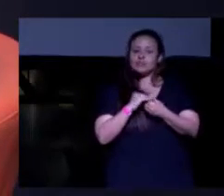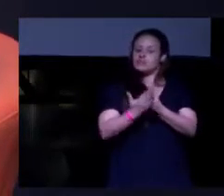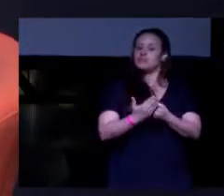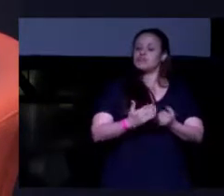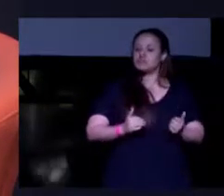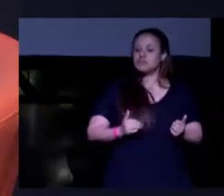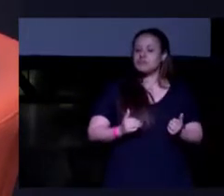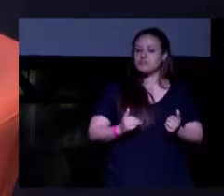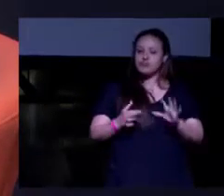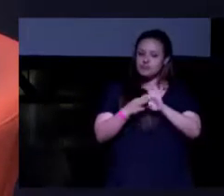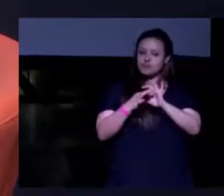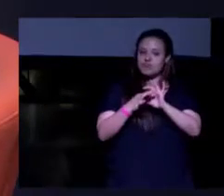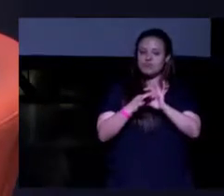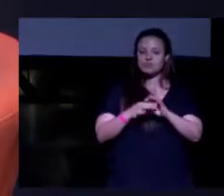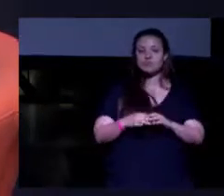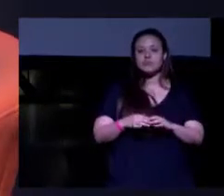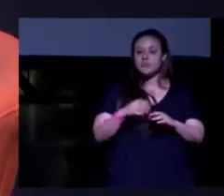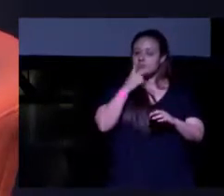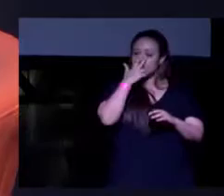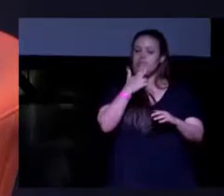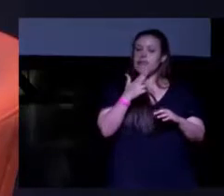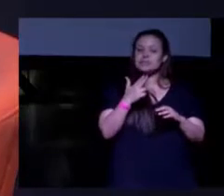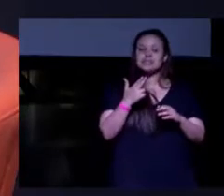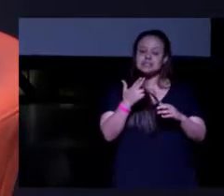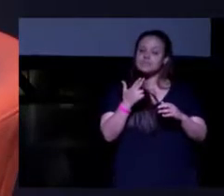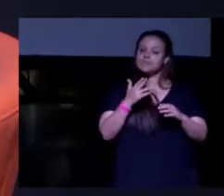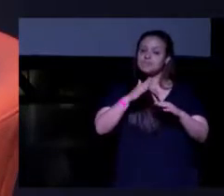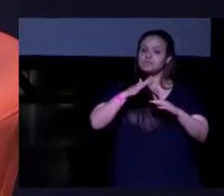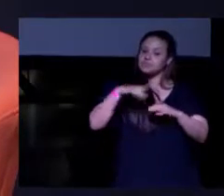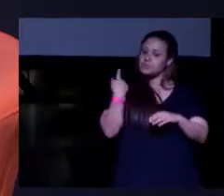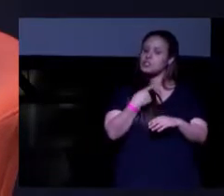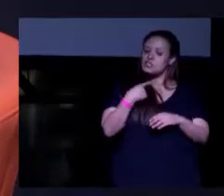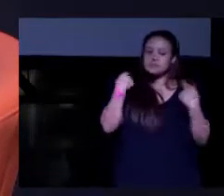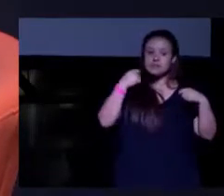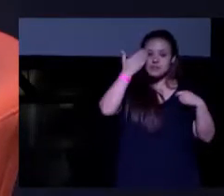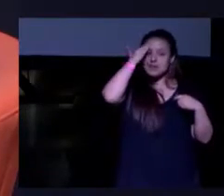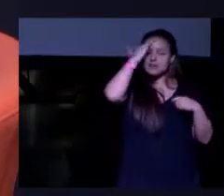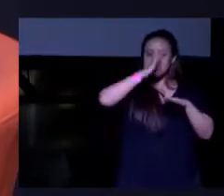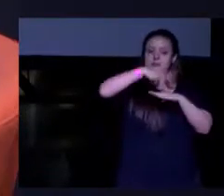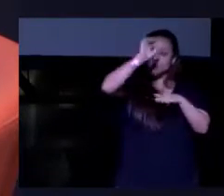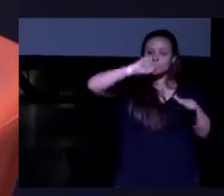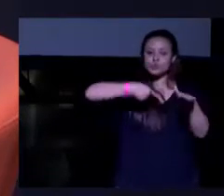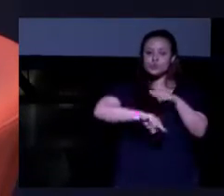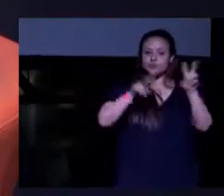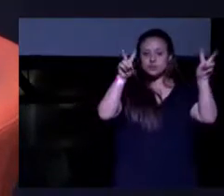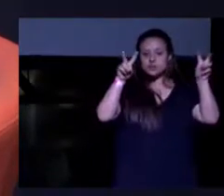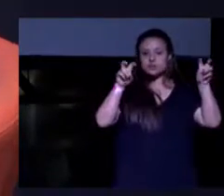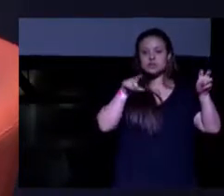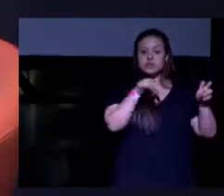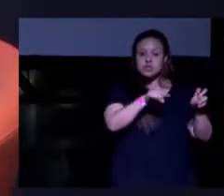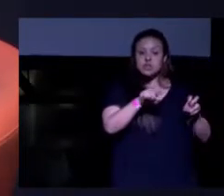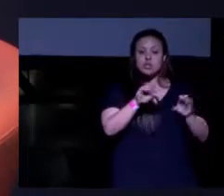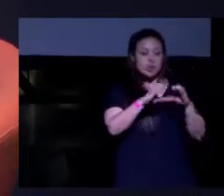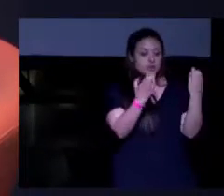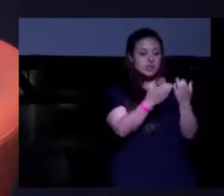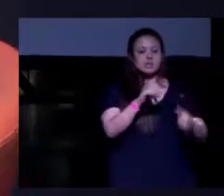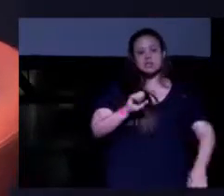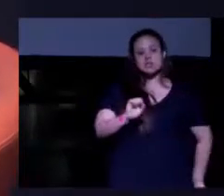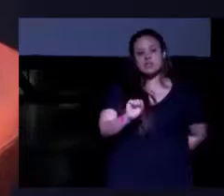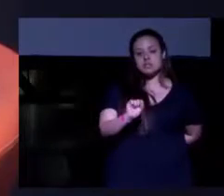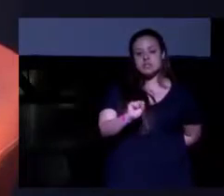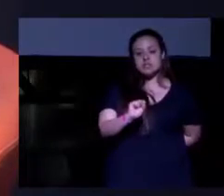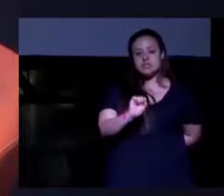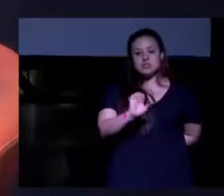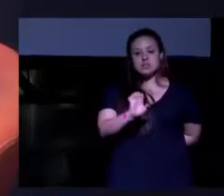parte. Então, entender senso de comunidade é entender engajamento, é entender participação, é entender protagonismo. Porque as pessoas querem